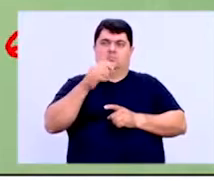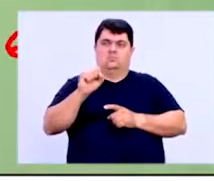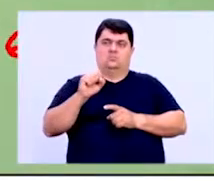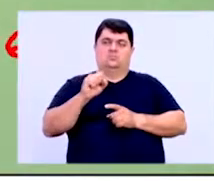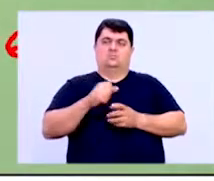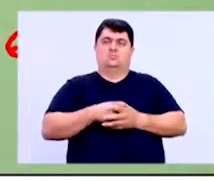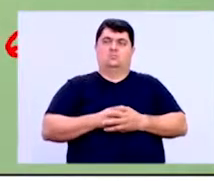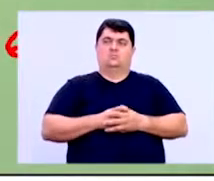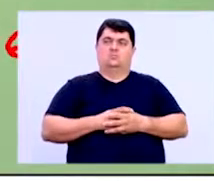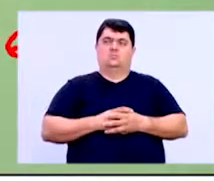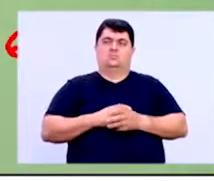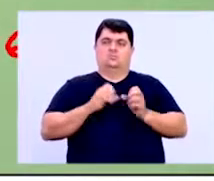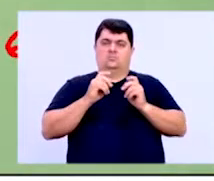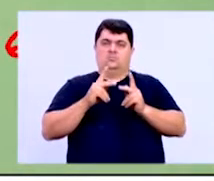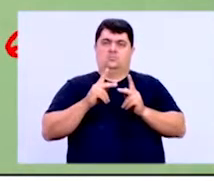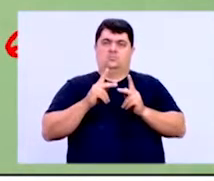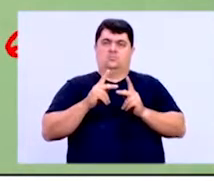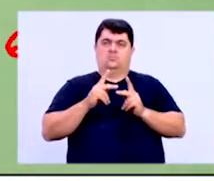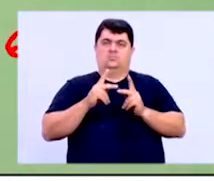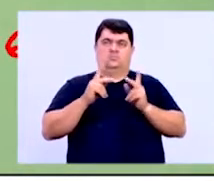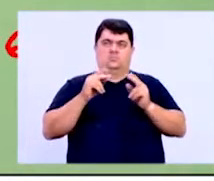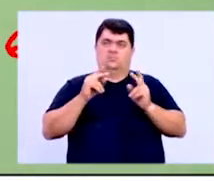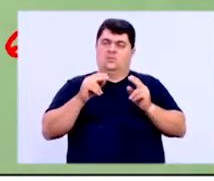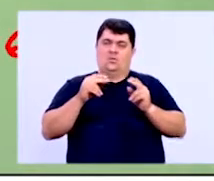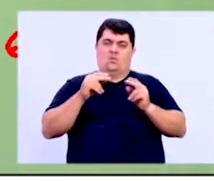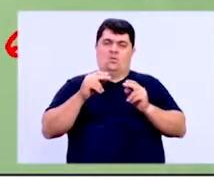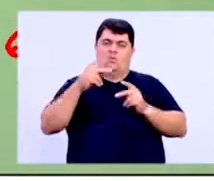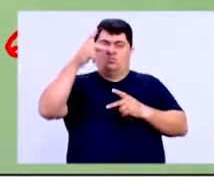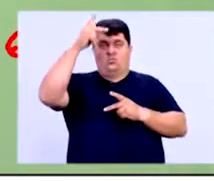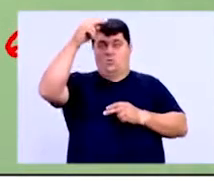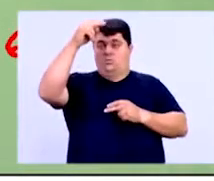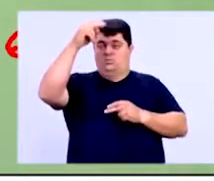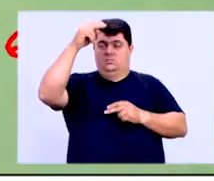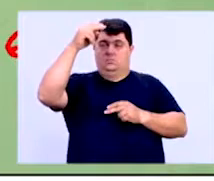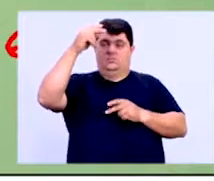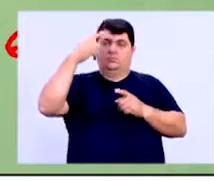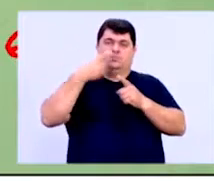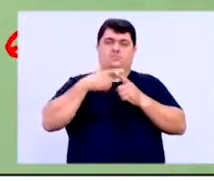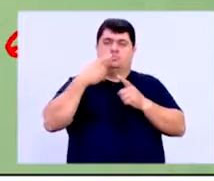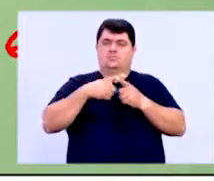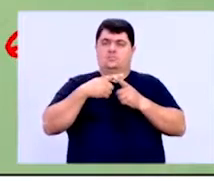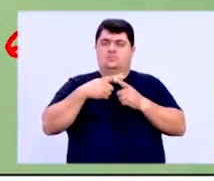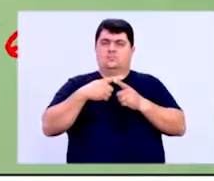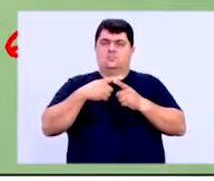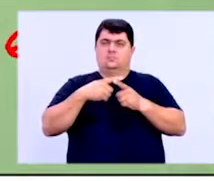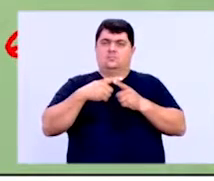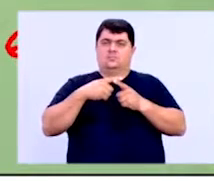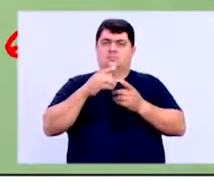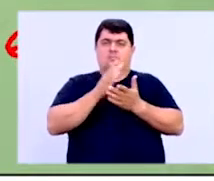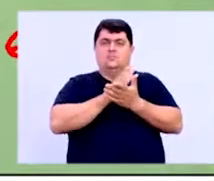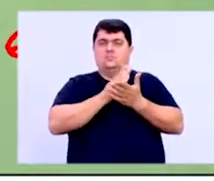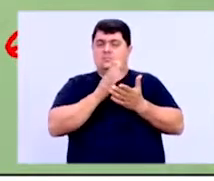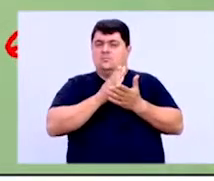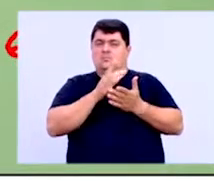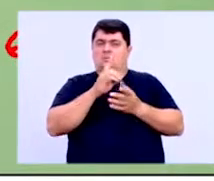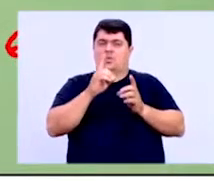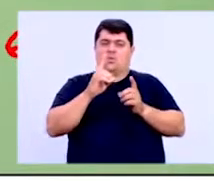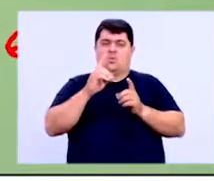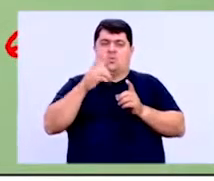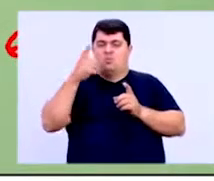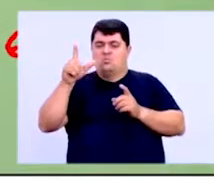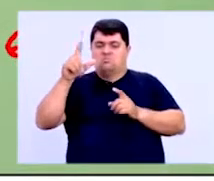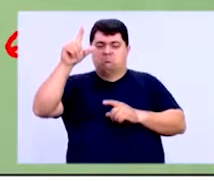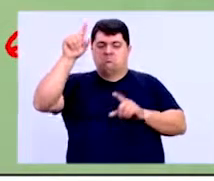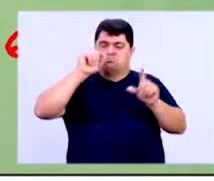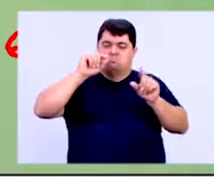13478. Viu? Mesmo valor. Então, por que isso? Não, isso depende de cada um. Um prefere multiplicar, o